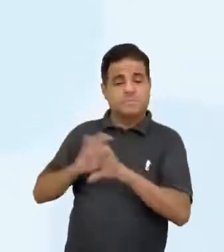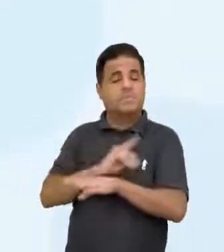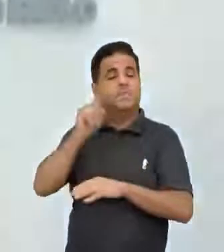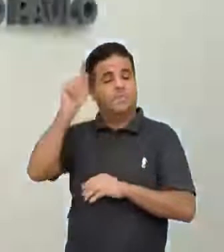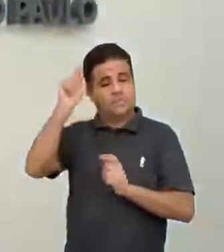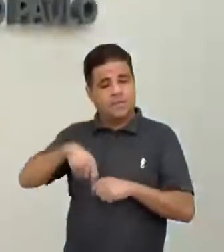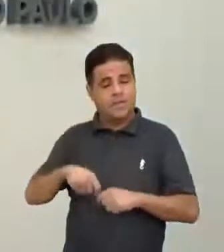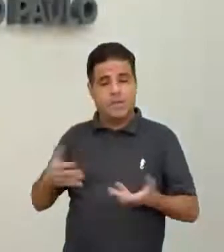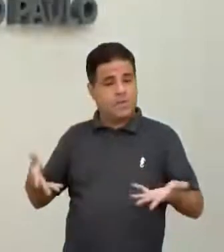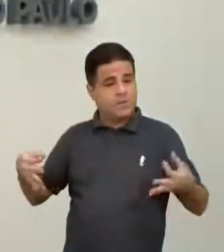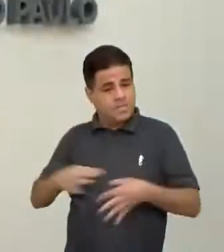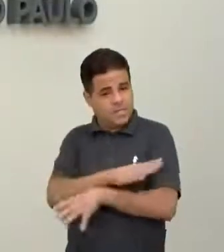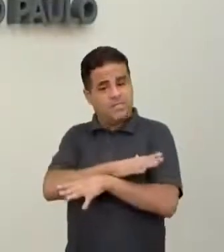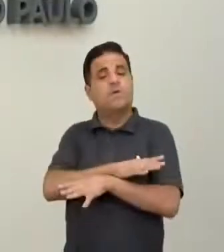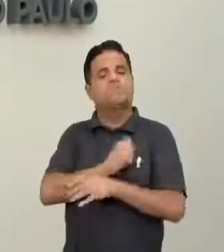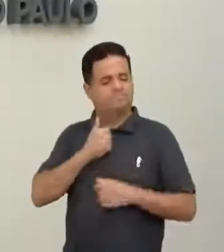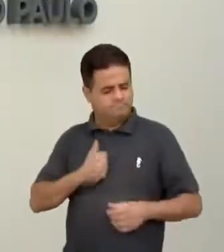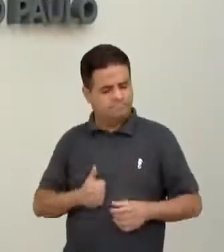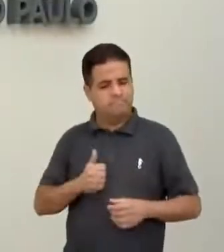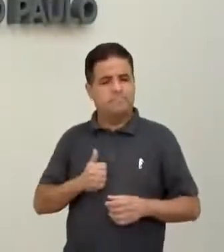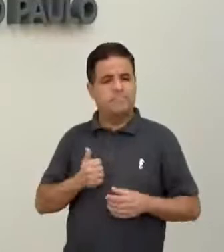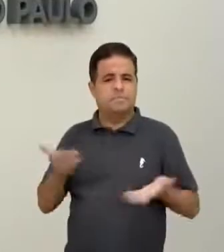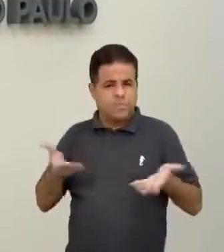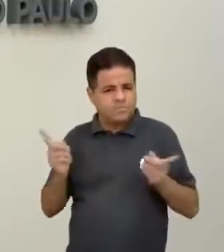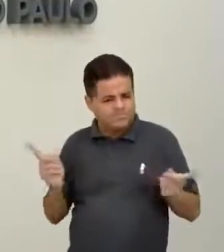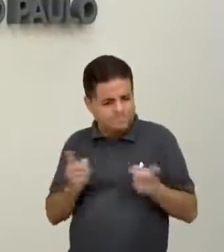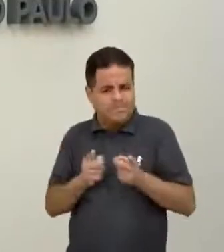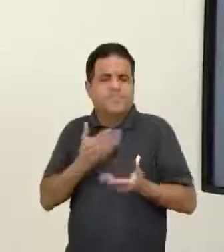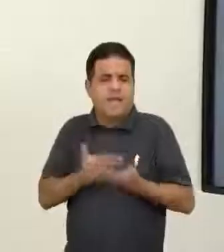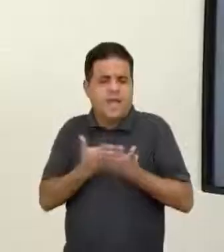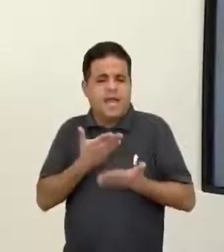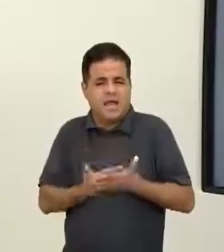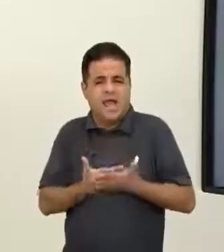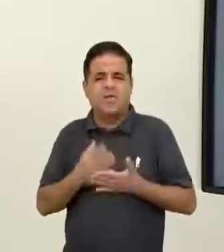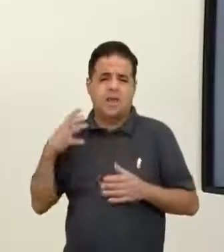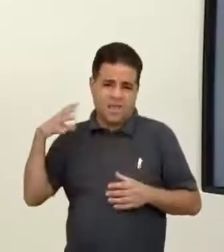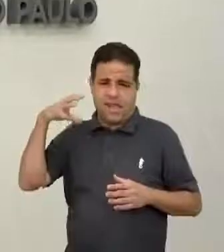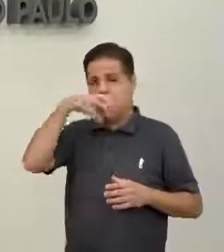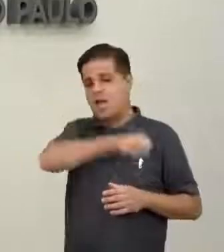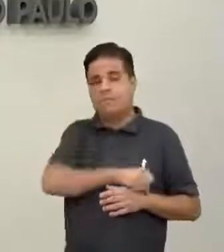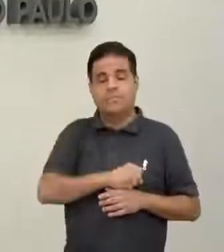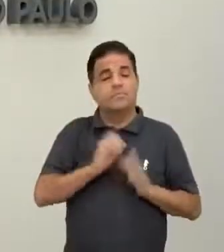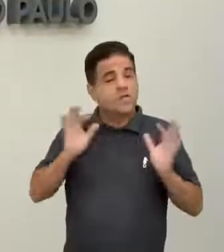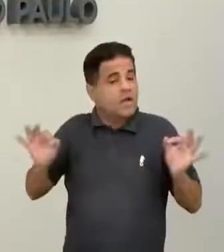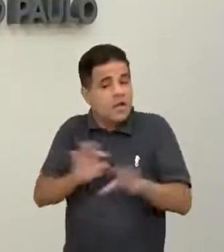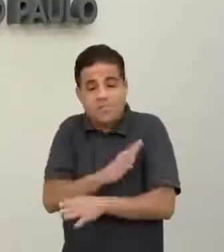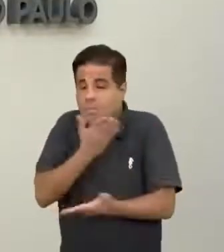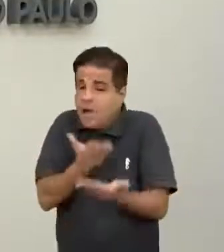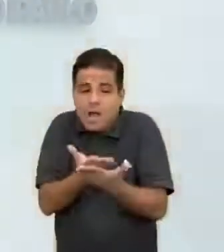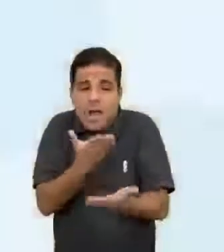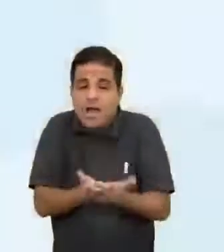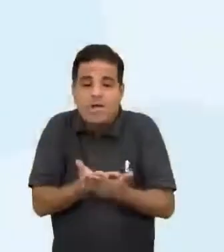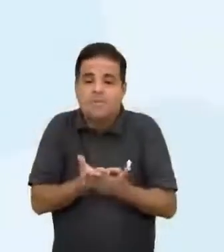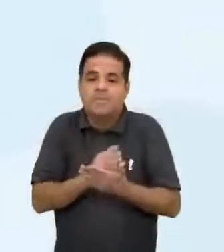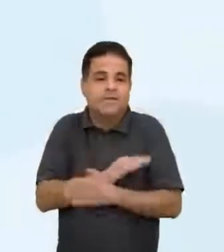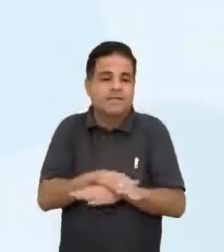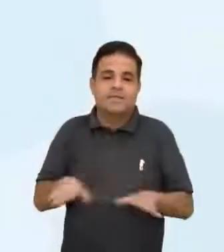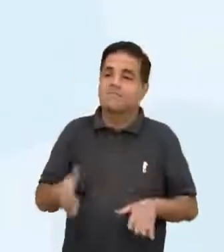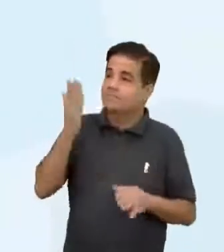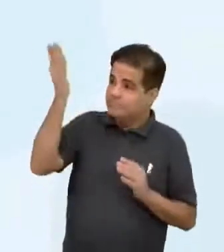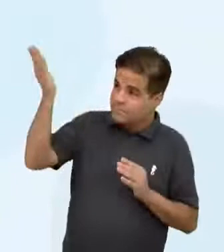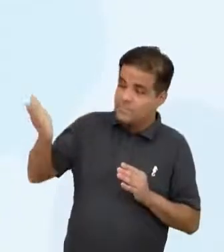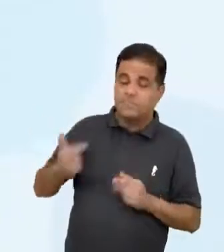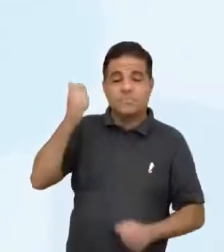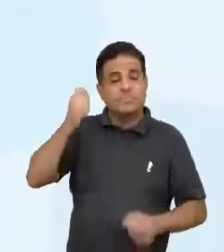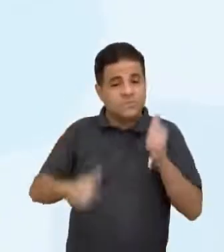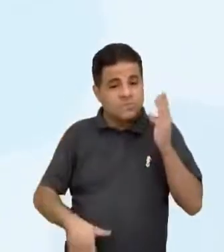@prof.maurofarias. Por hoje é só. É pouquinha a aula, né, Pro? É muito pouco. rápido. Então já acabou por hoje, gente. O que vimos hoje, conotação e